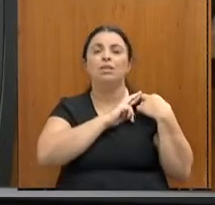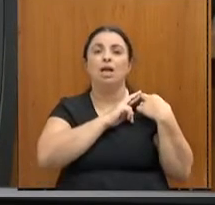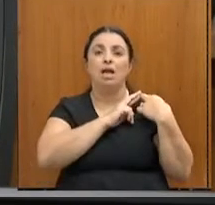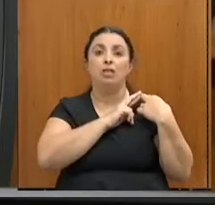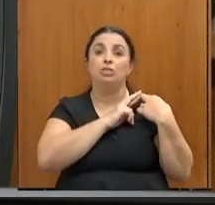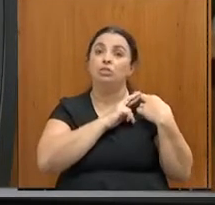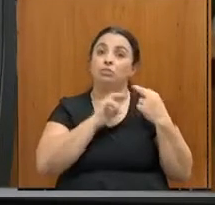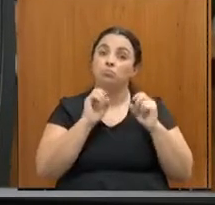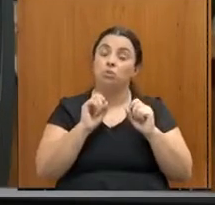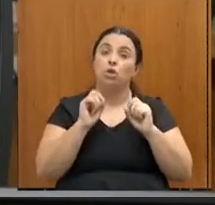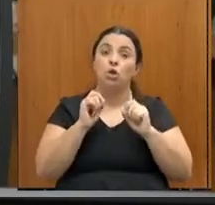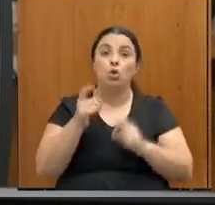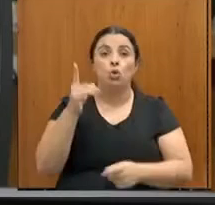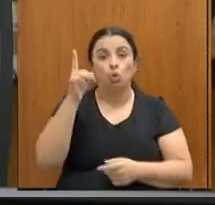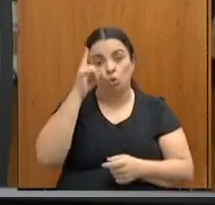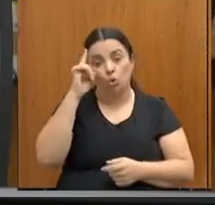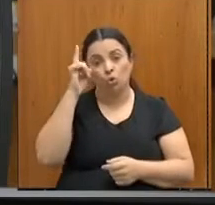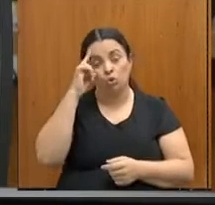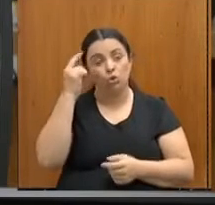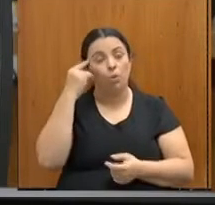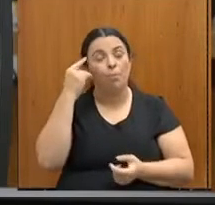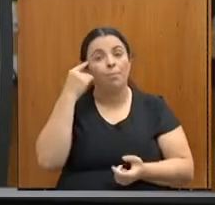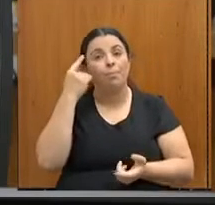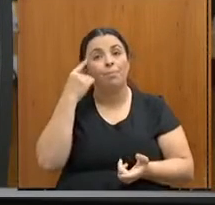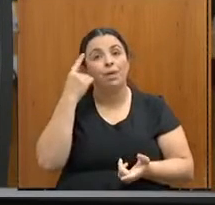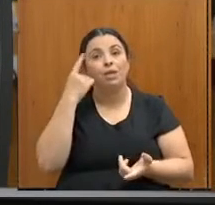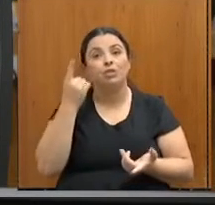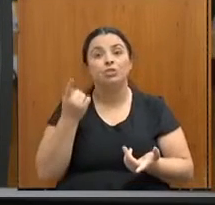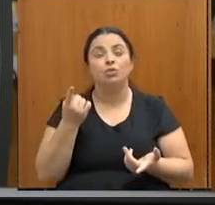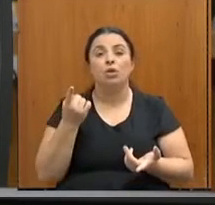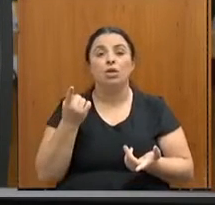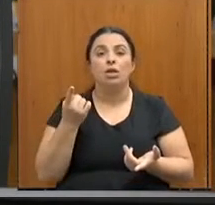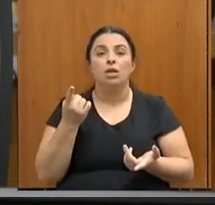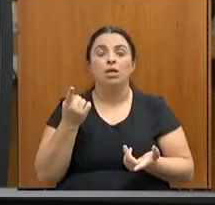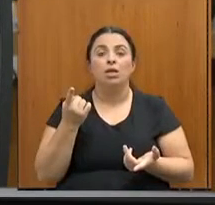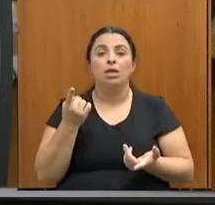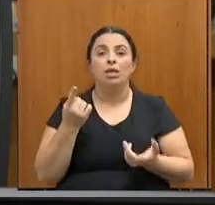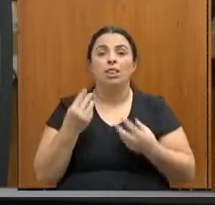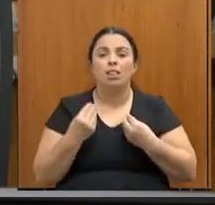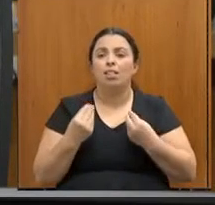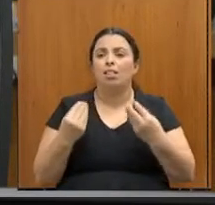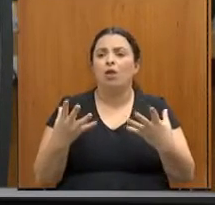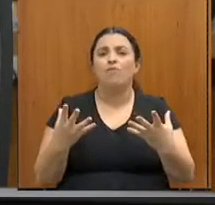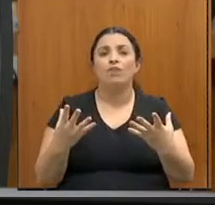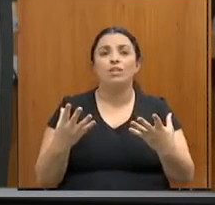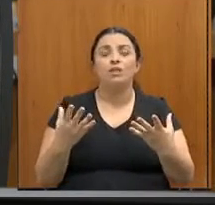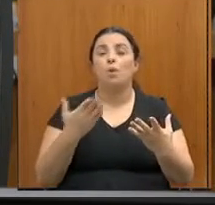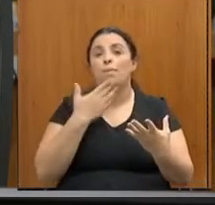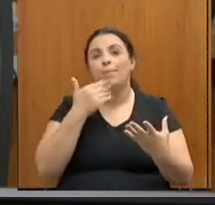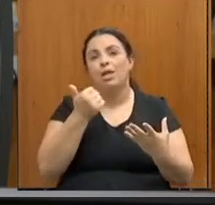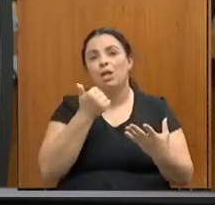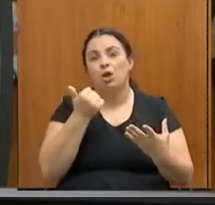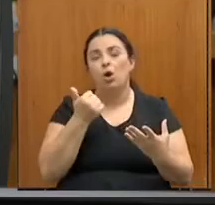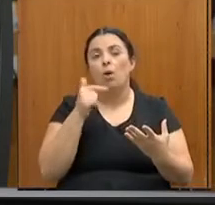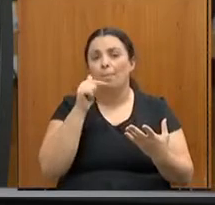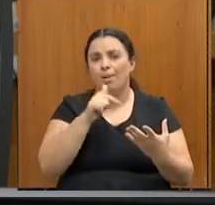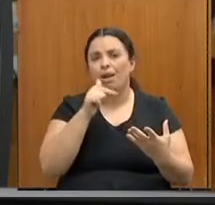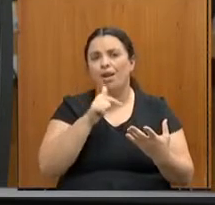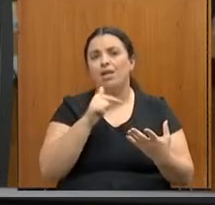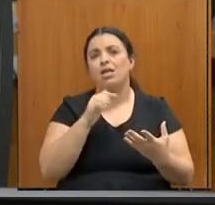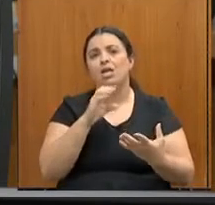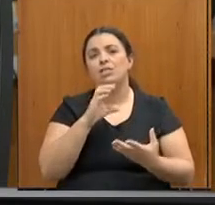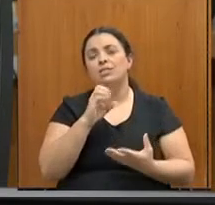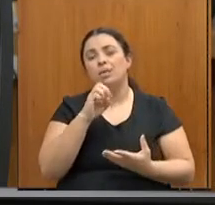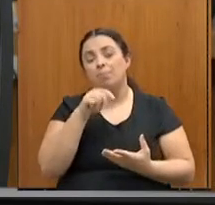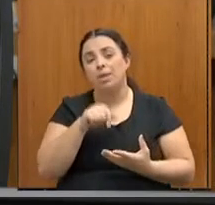é todo dia eu penso sempre em poder trazer o melhor para essa companhia e